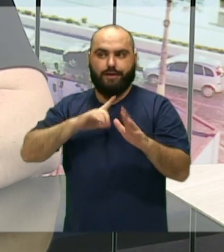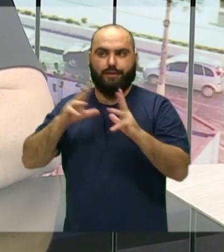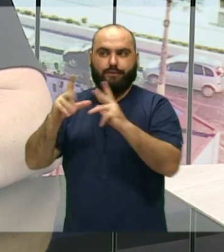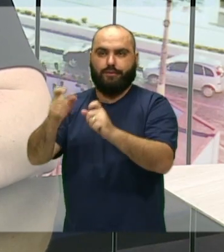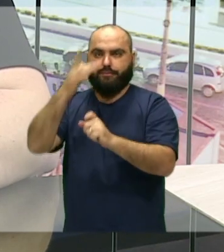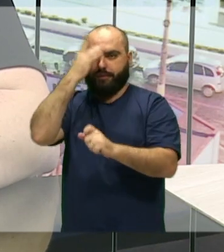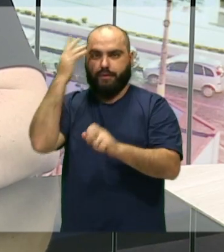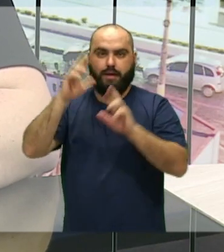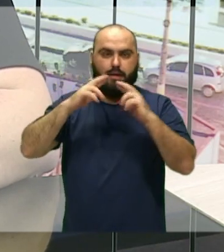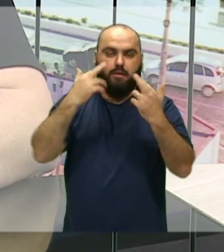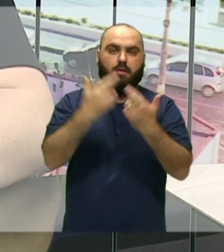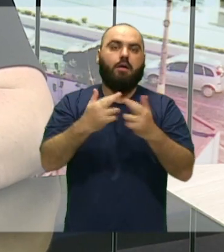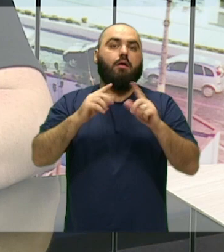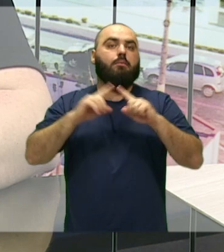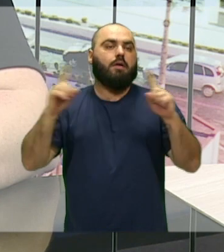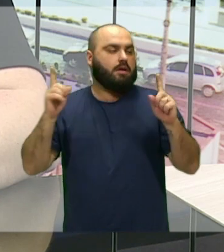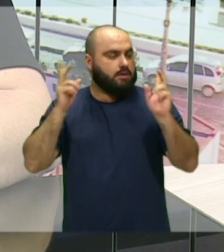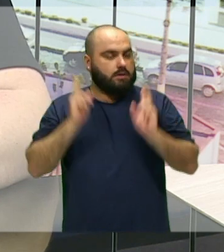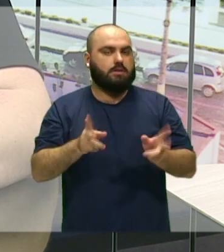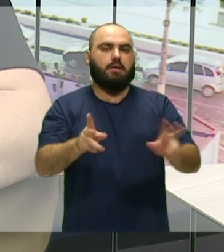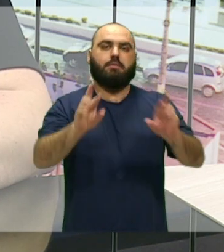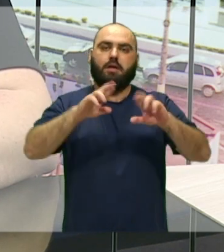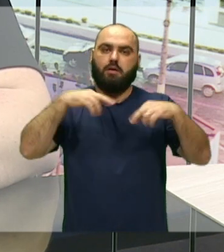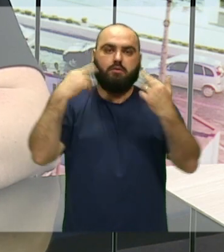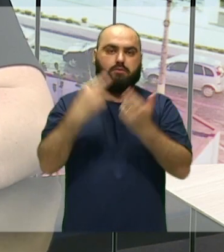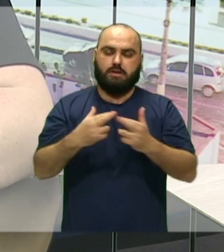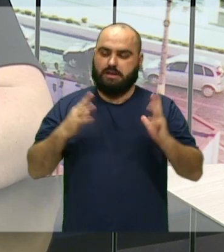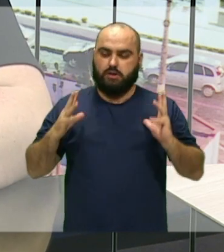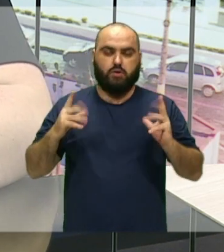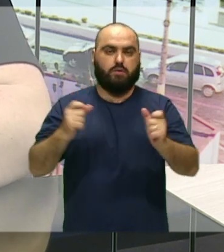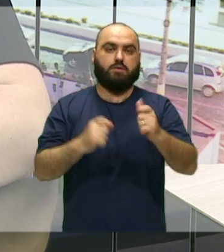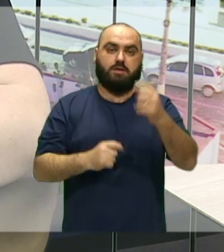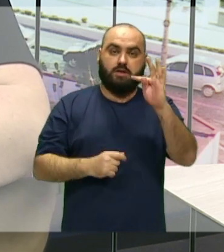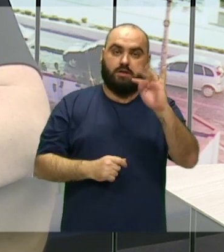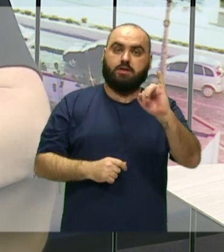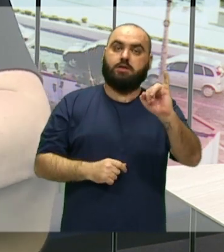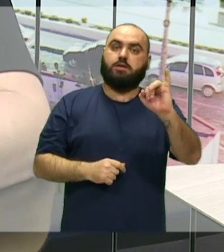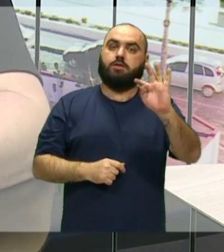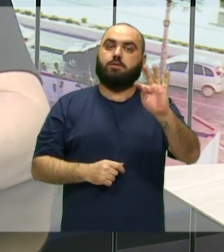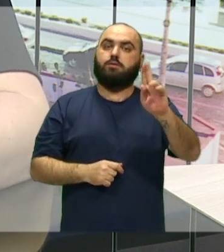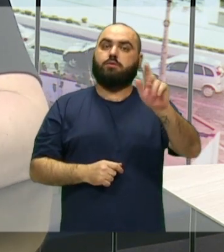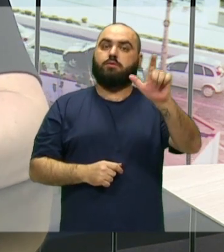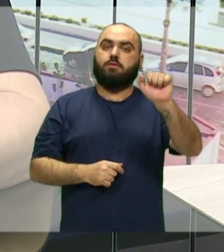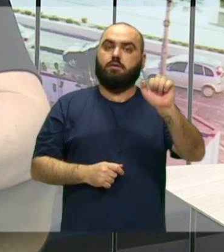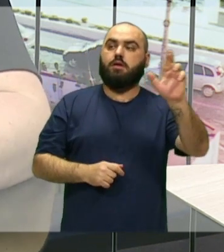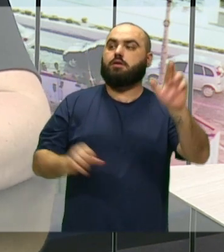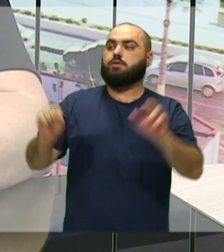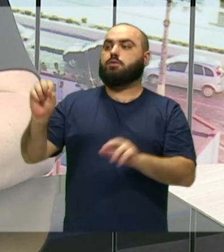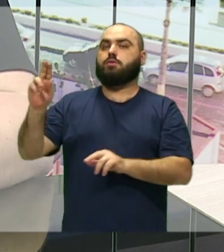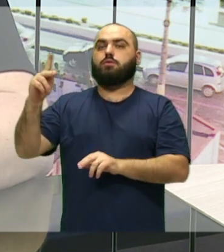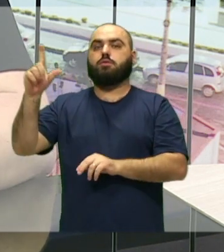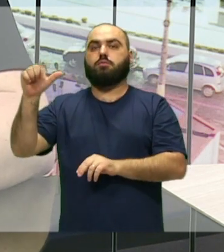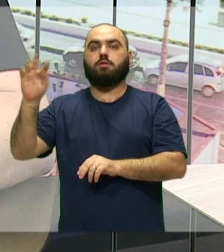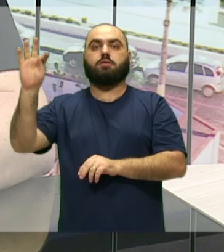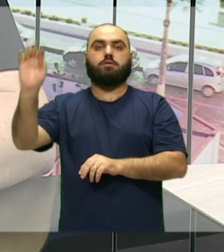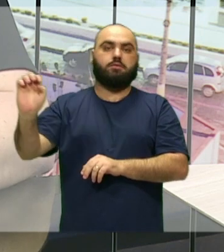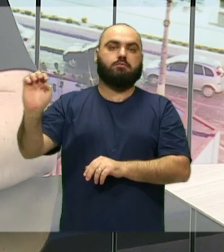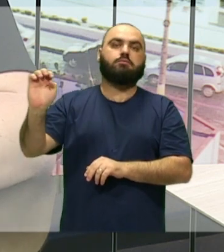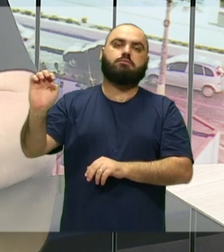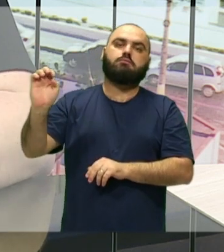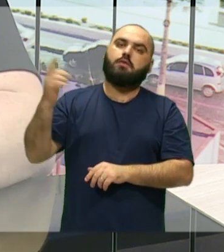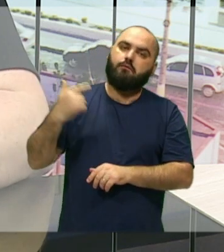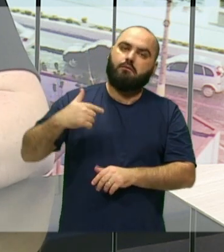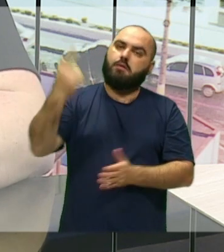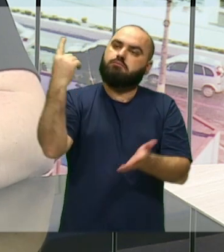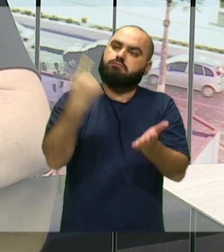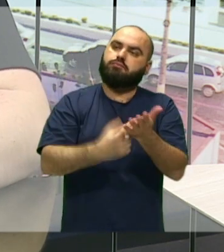ir mas quando dá a gente os titulares e os suplentes então ali ao longo do ano a gente vai marcando as reuniões